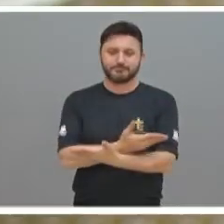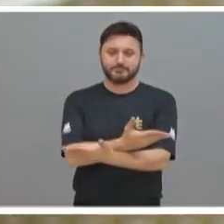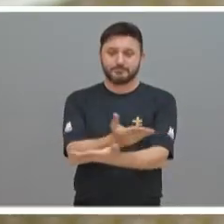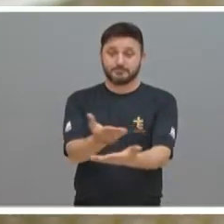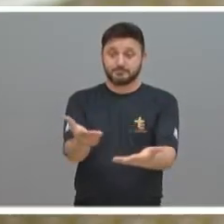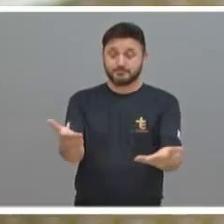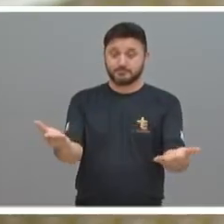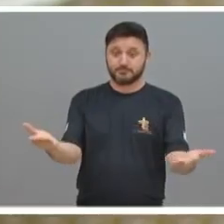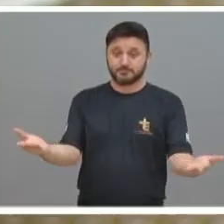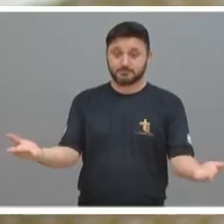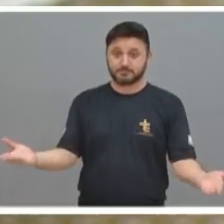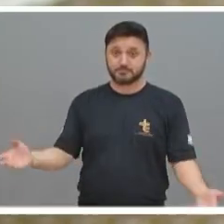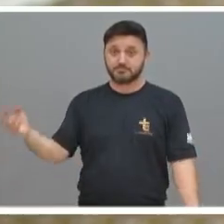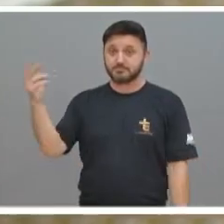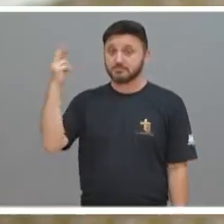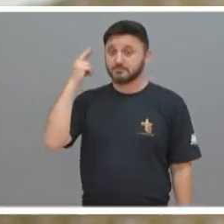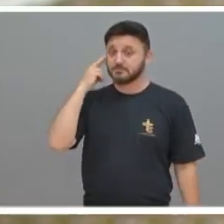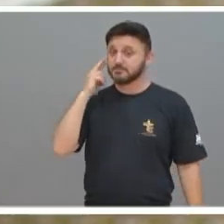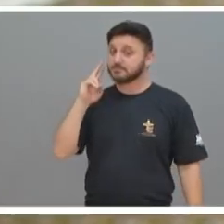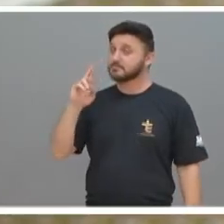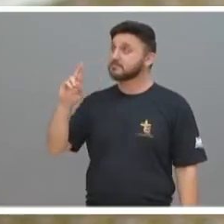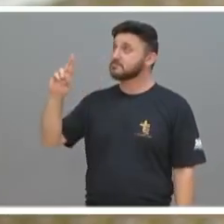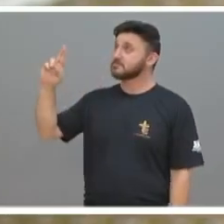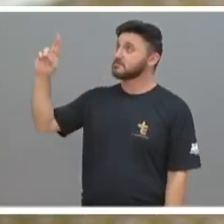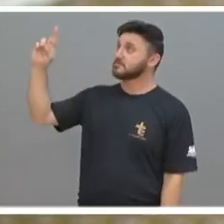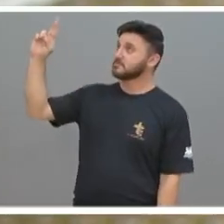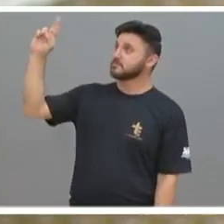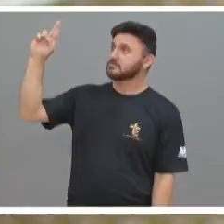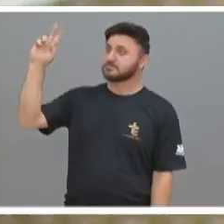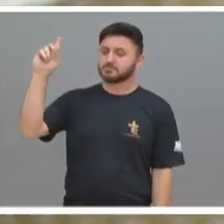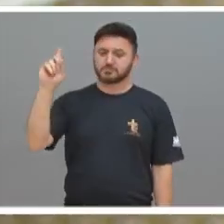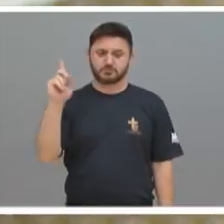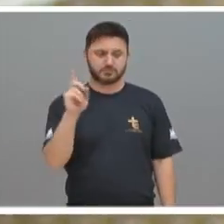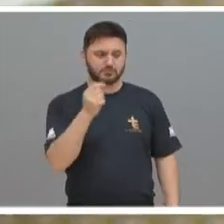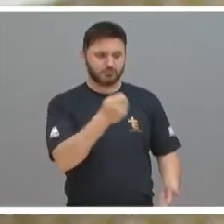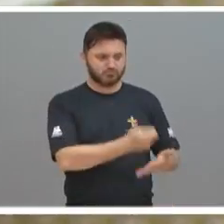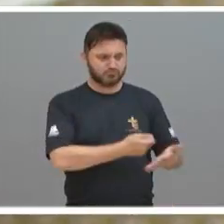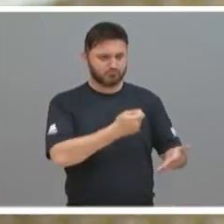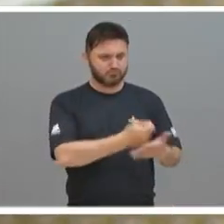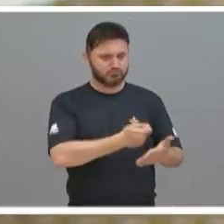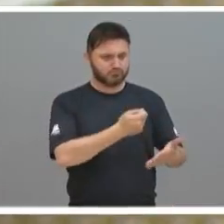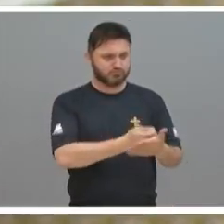compaixão. É o Senhor quem defende o